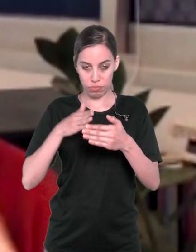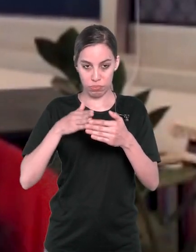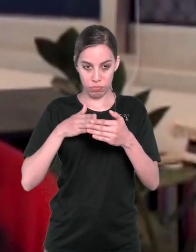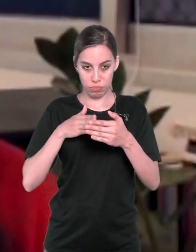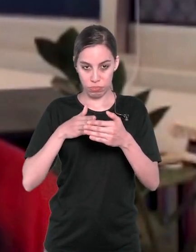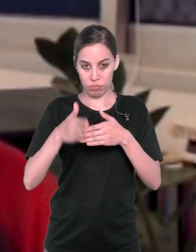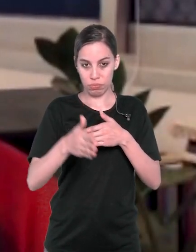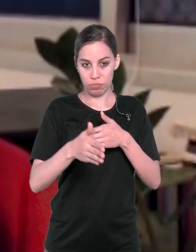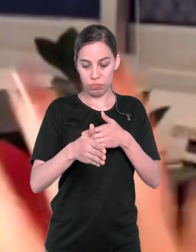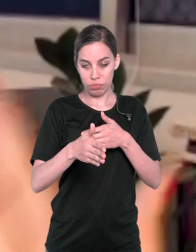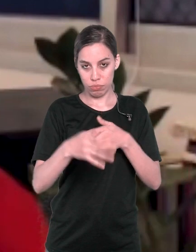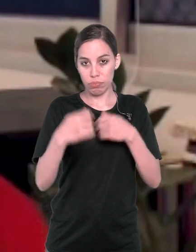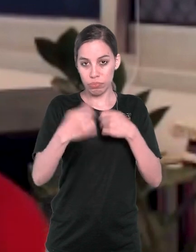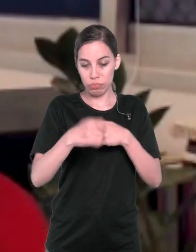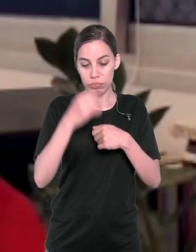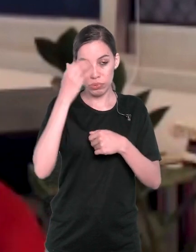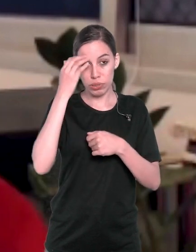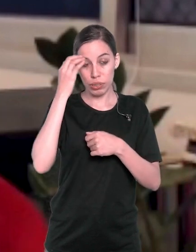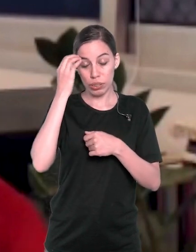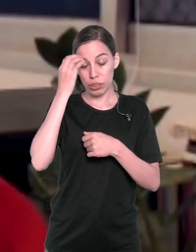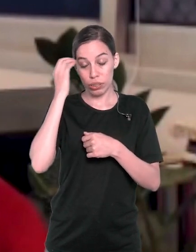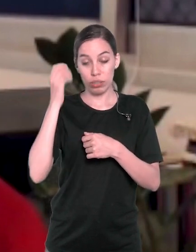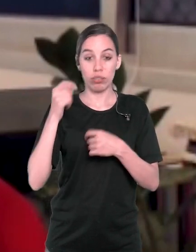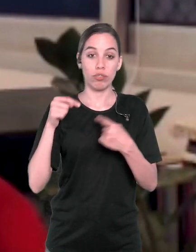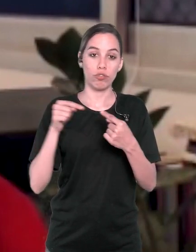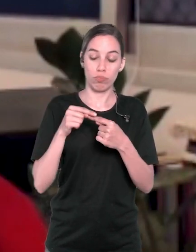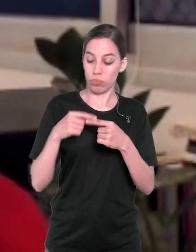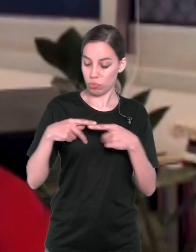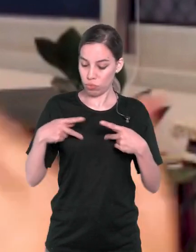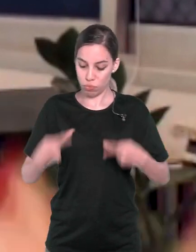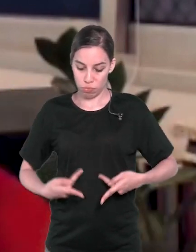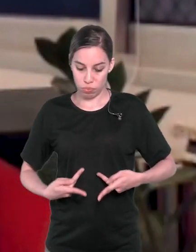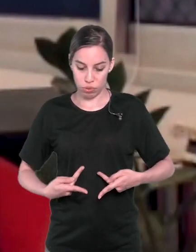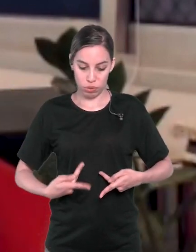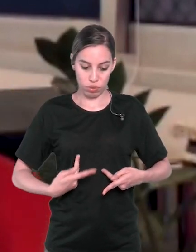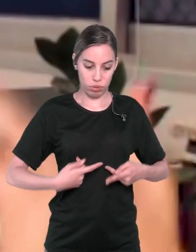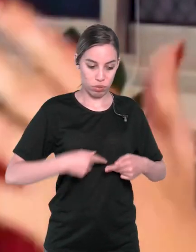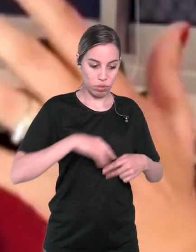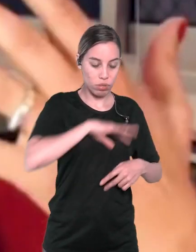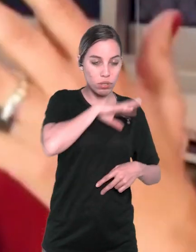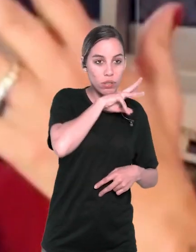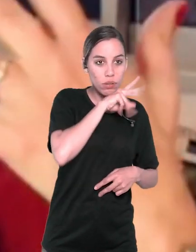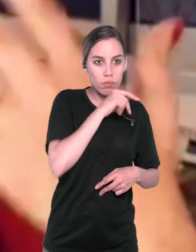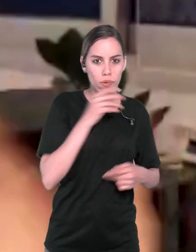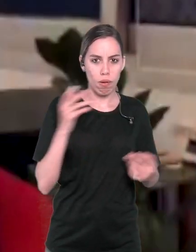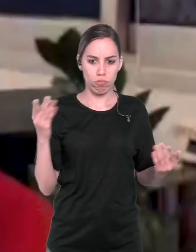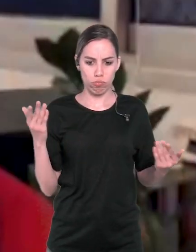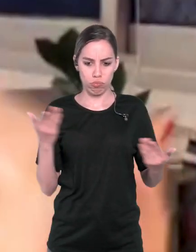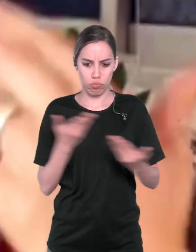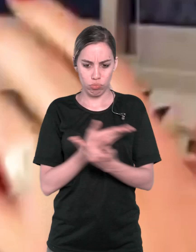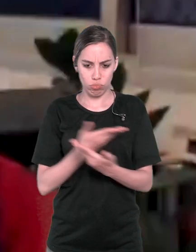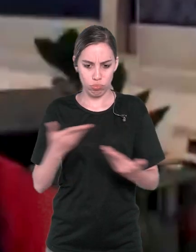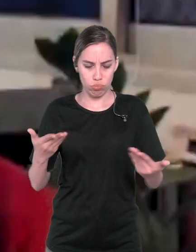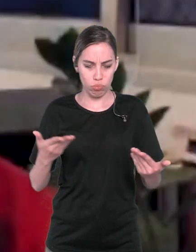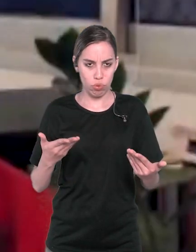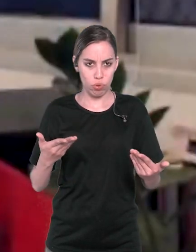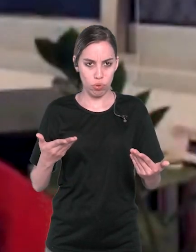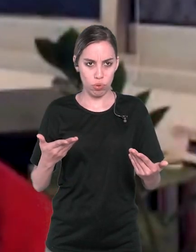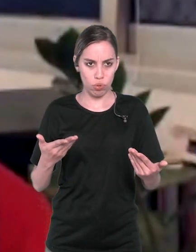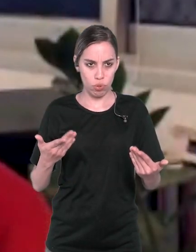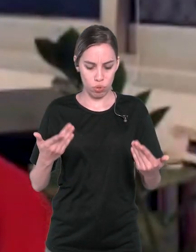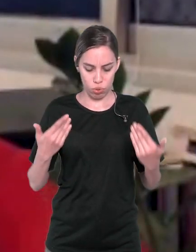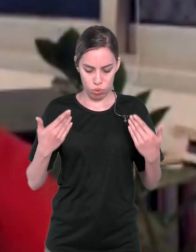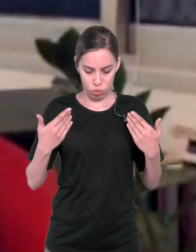do humano com a animalidade, geralmente ela trata muito disso, né? A mulher, a figura da mulher, né? E